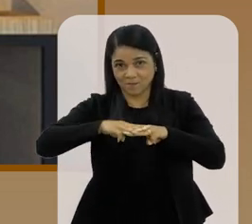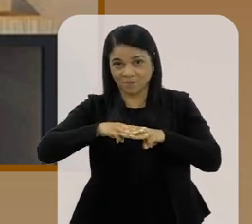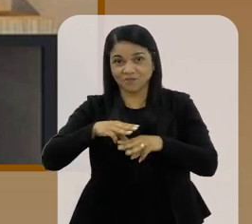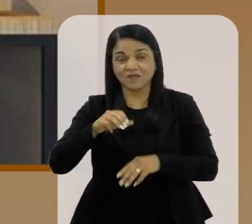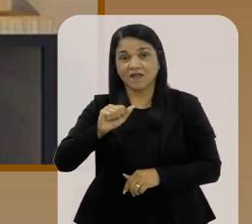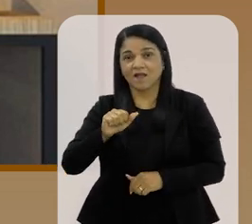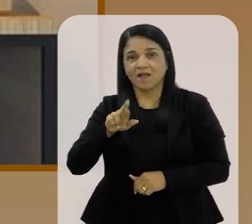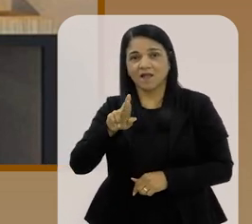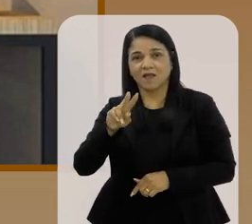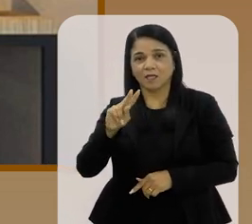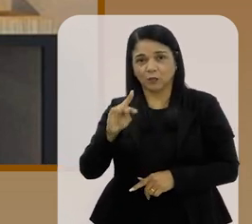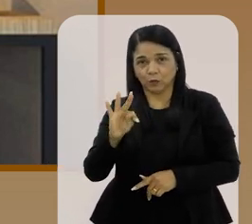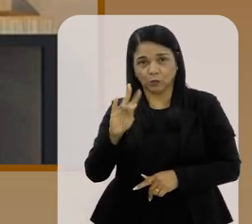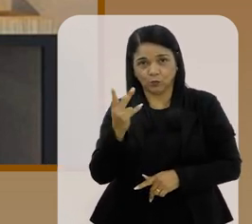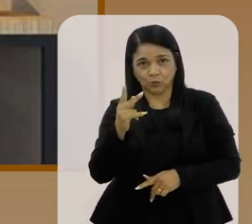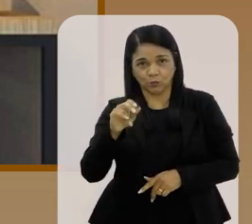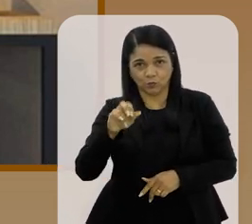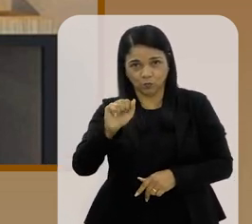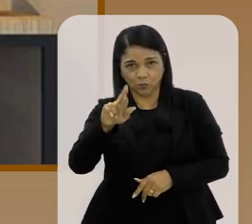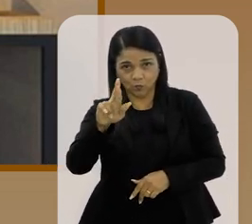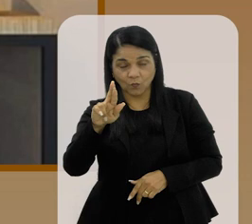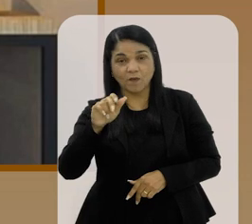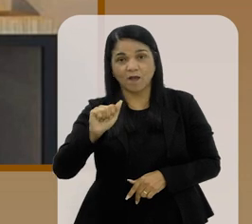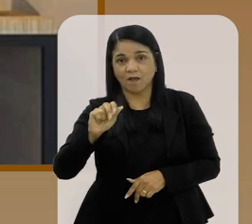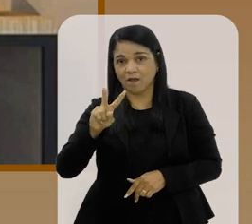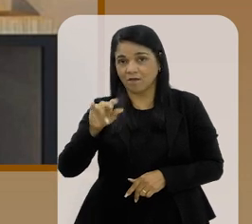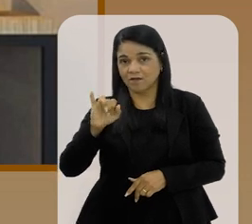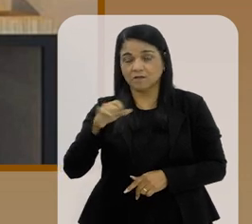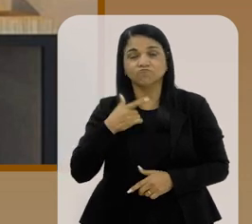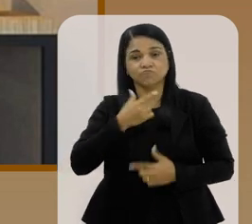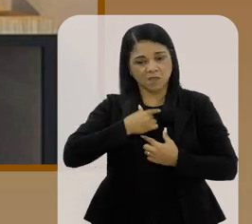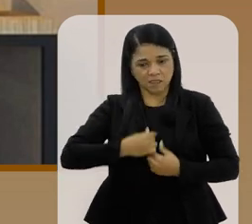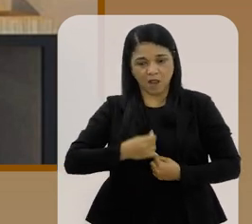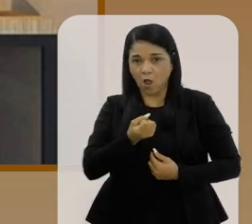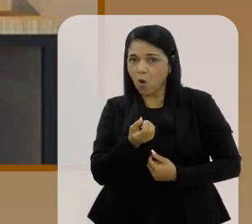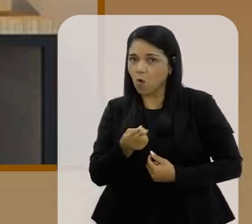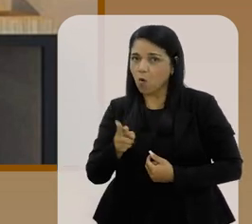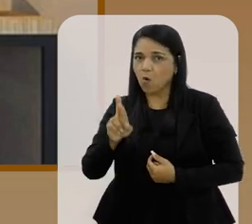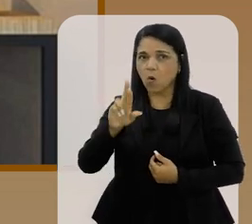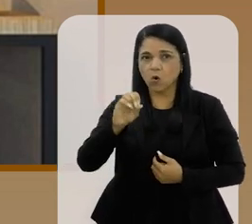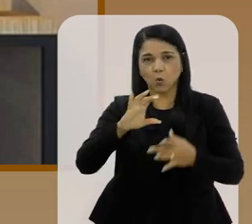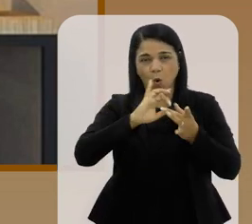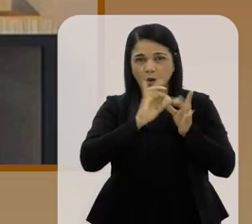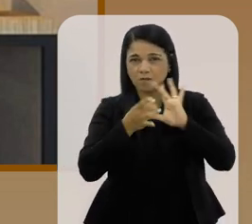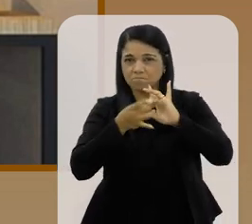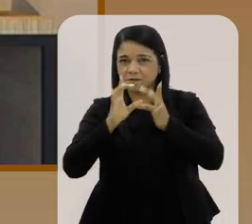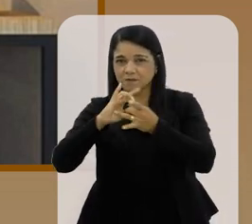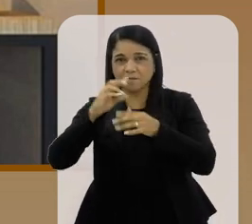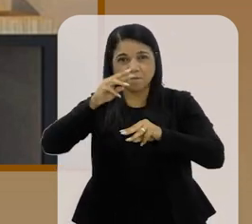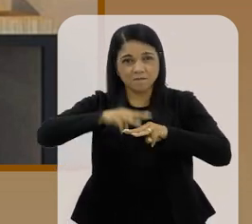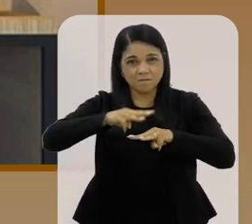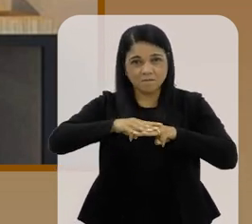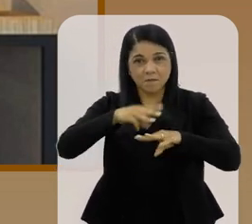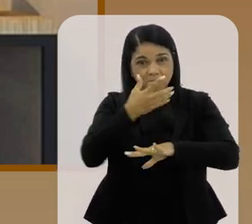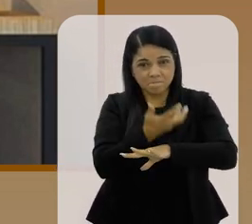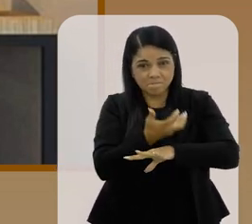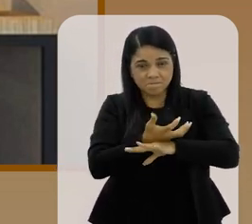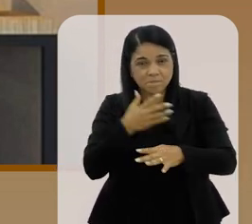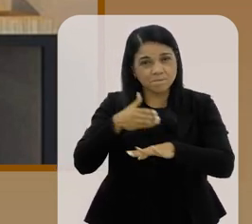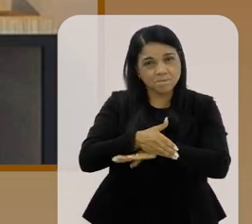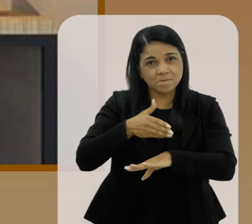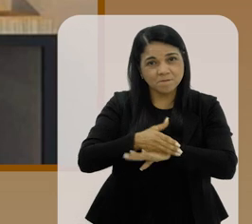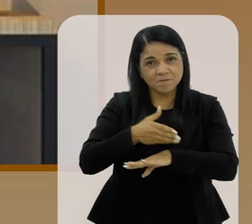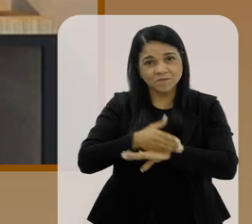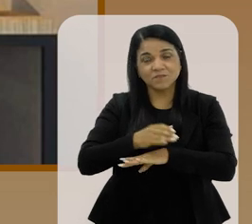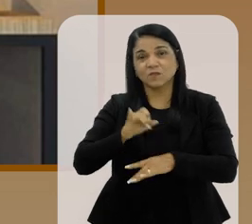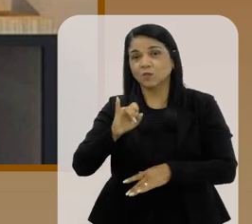Ávila conquistou a medalha de ouro na Olimpíada Internacional de Matemática e passou a frequentar disciplinas do programa